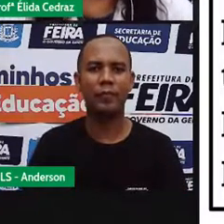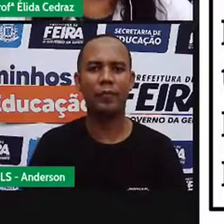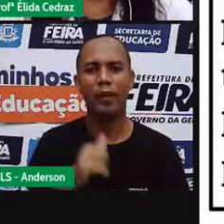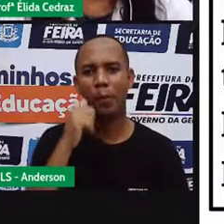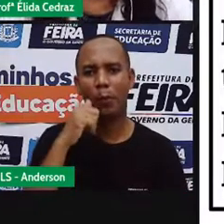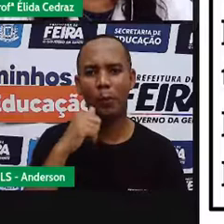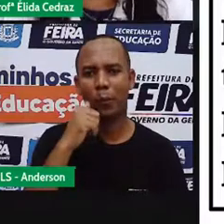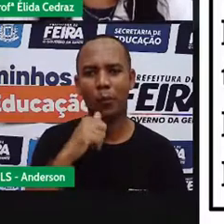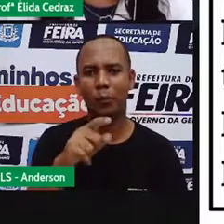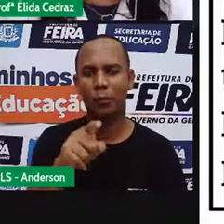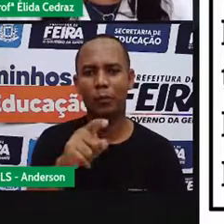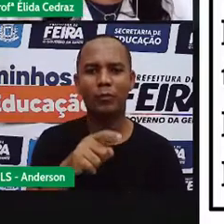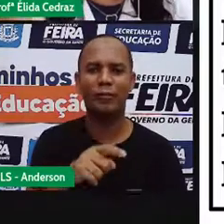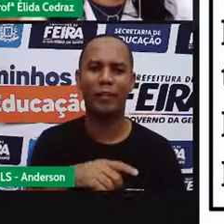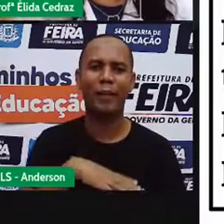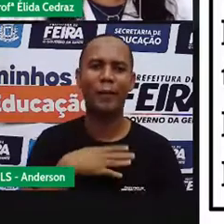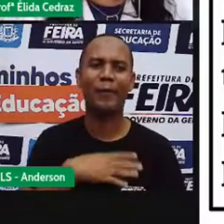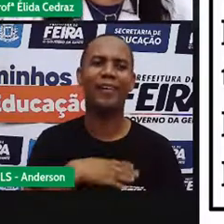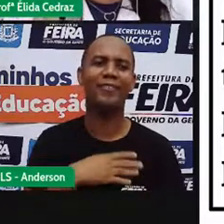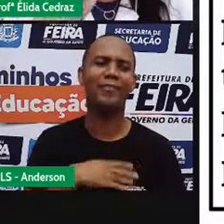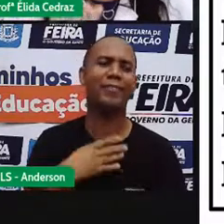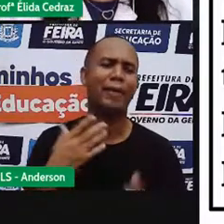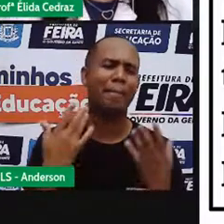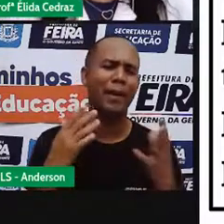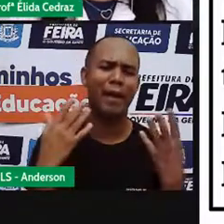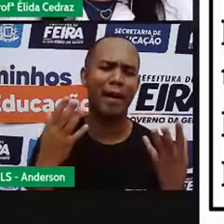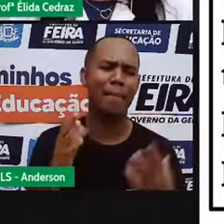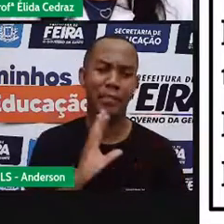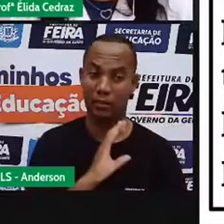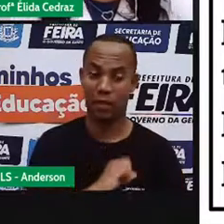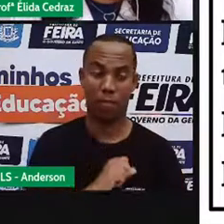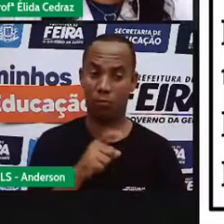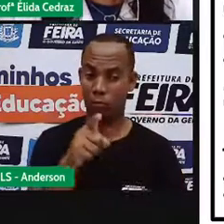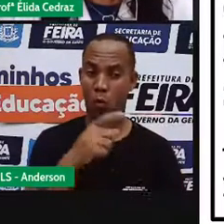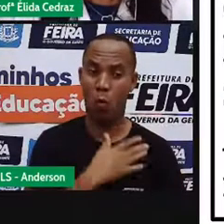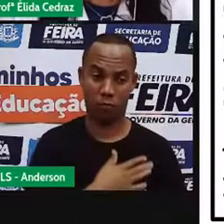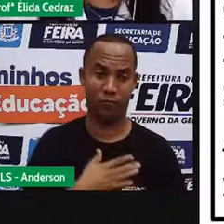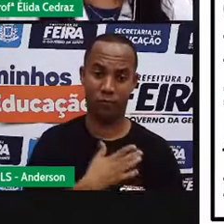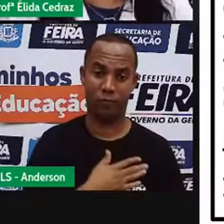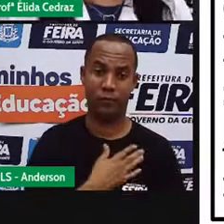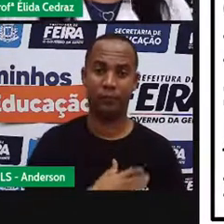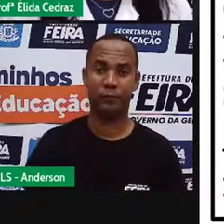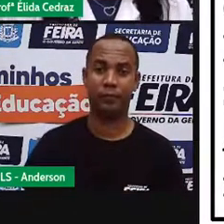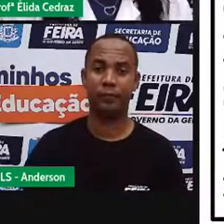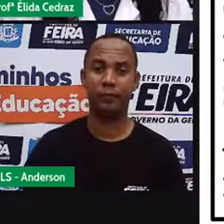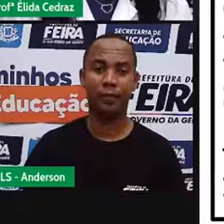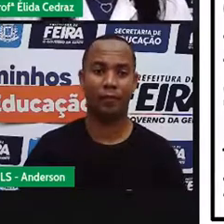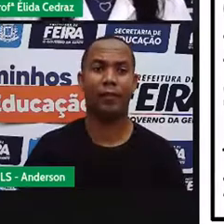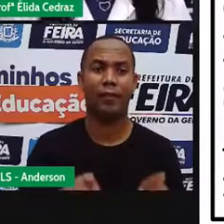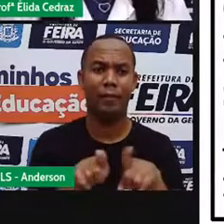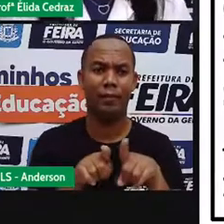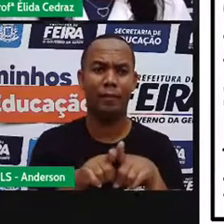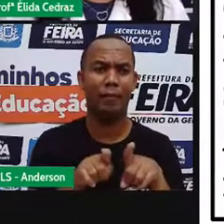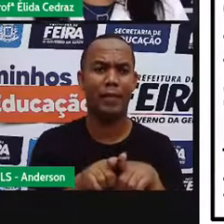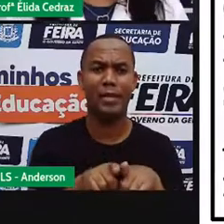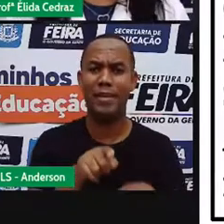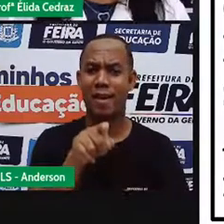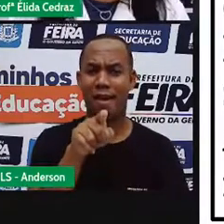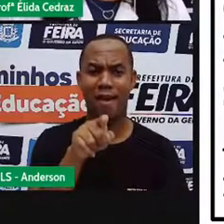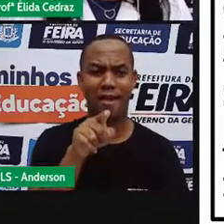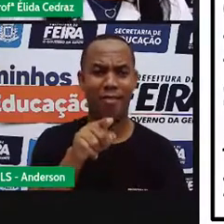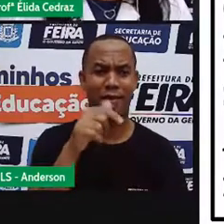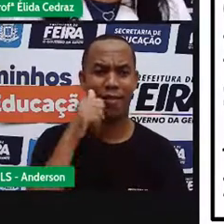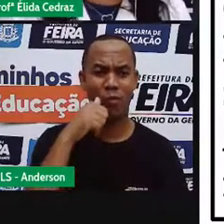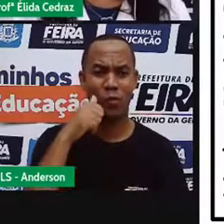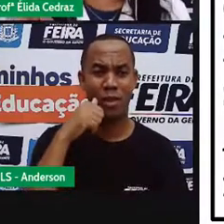Filipa, heroína da Bahia, para você conhecer a história dessa mulher. E aqui está a freira que a